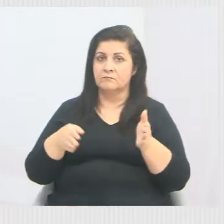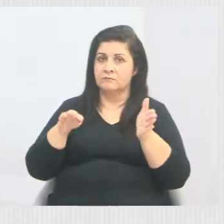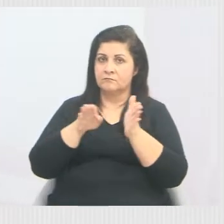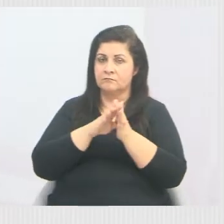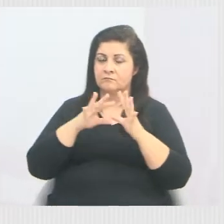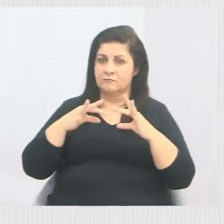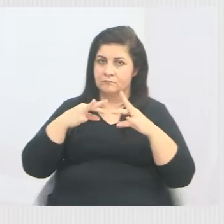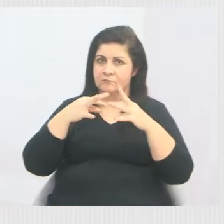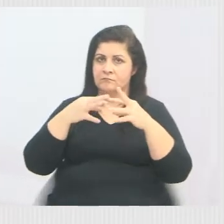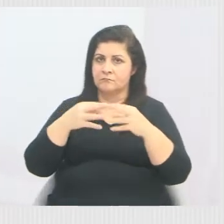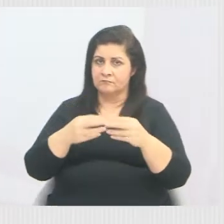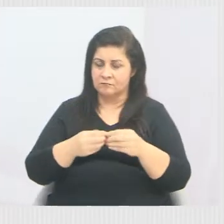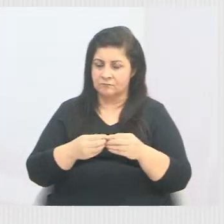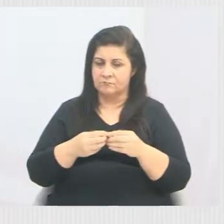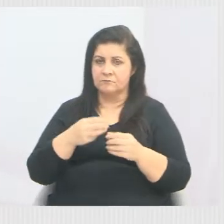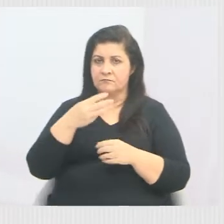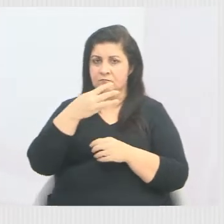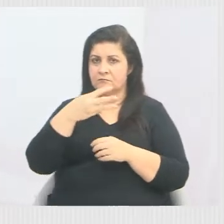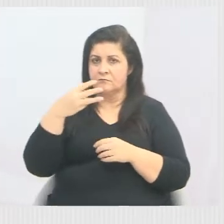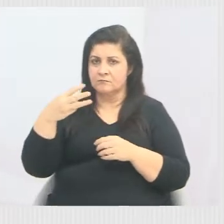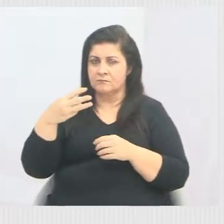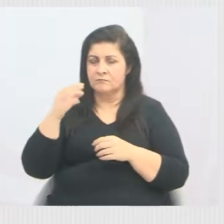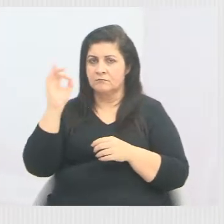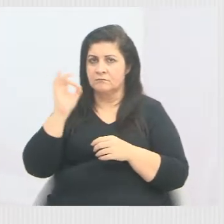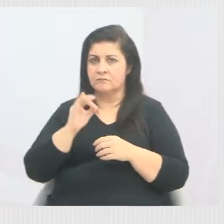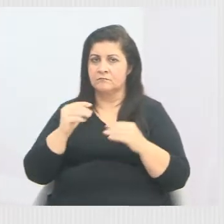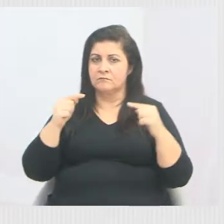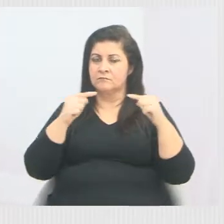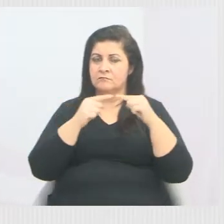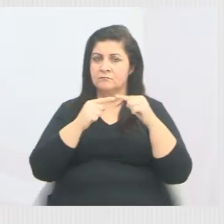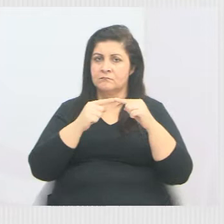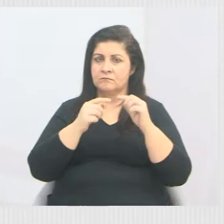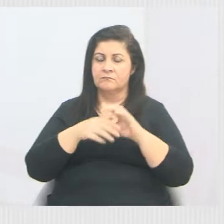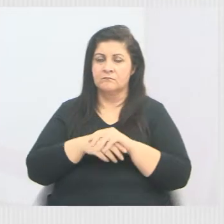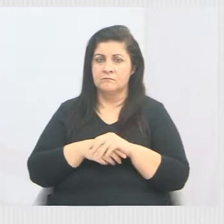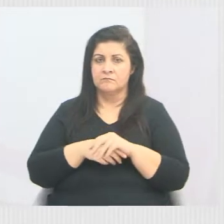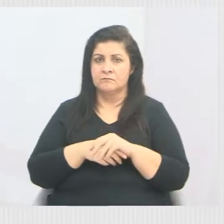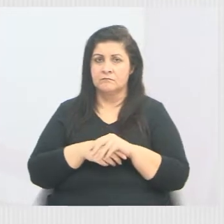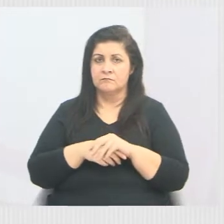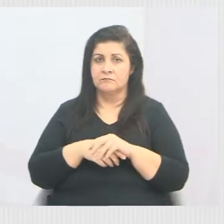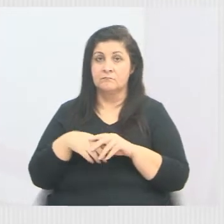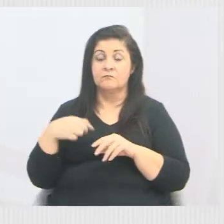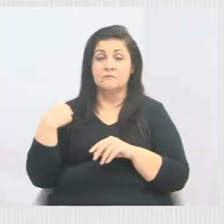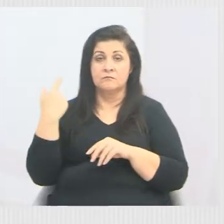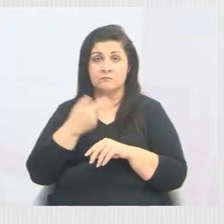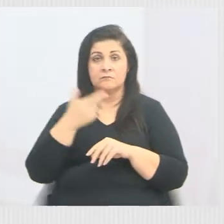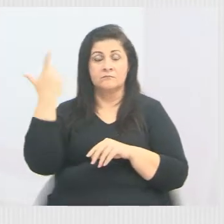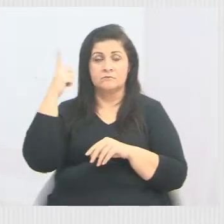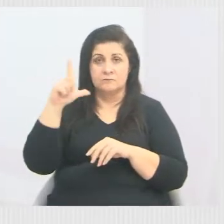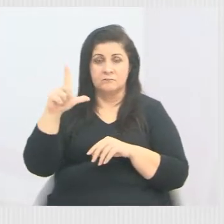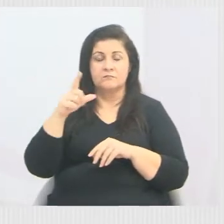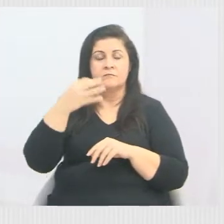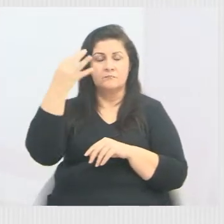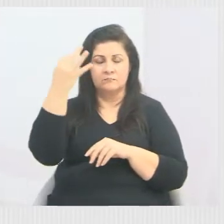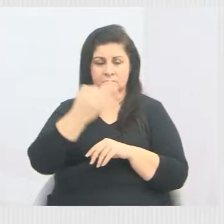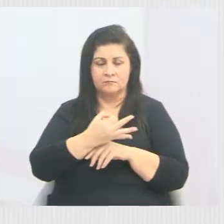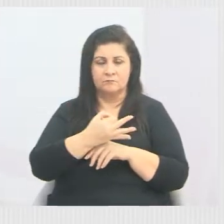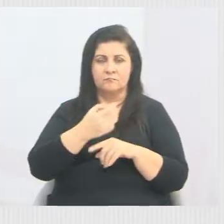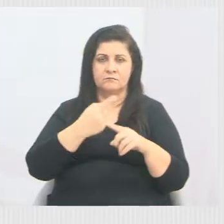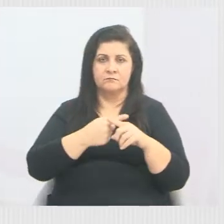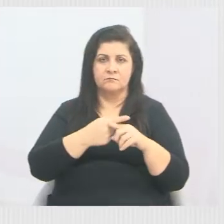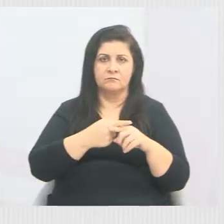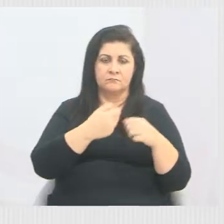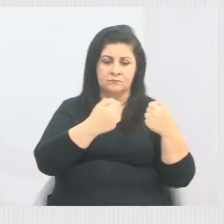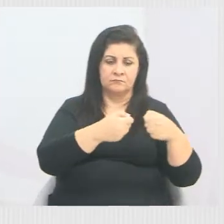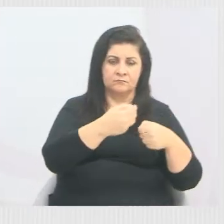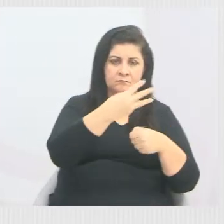de 33% de meta para ser alcançada. Nesse contexto, foi atingida tranquilamente essa meta, na